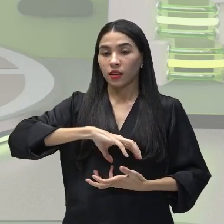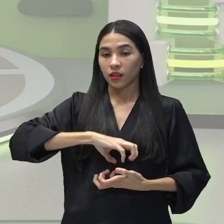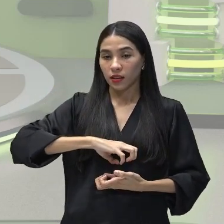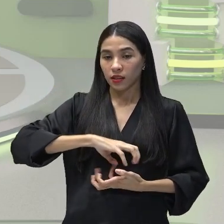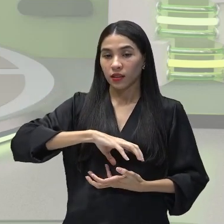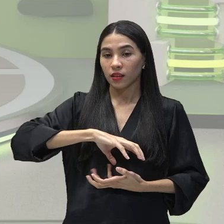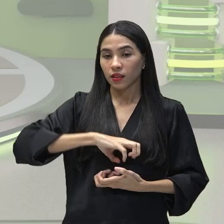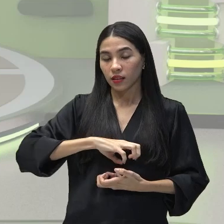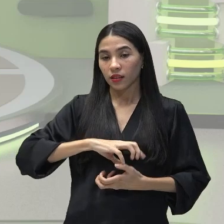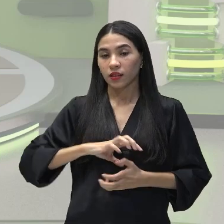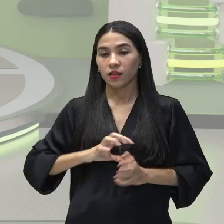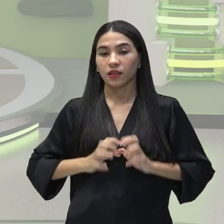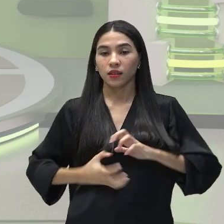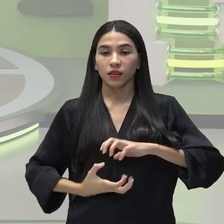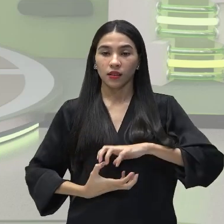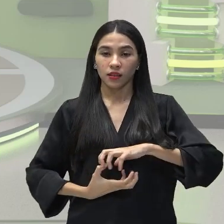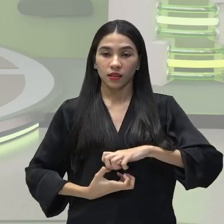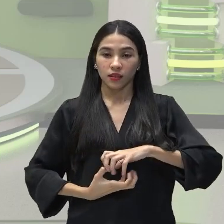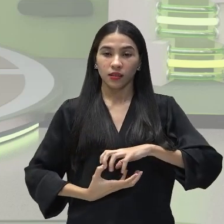onde todas